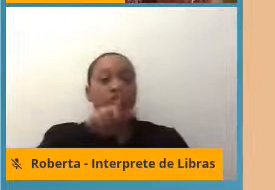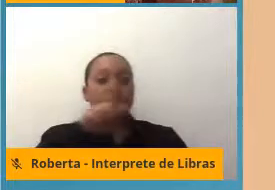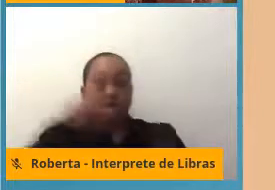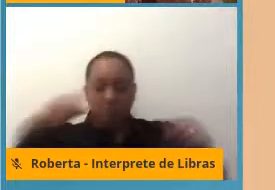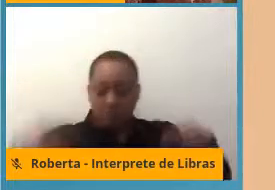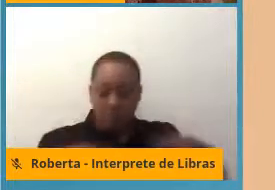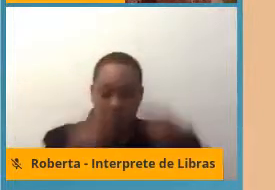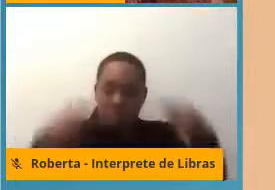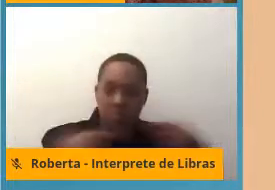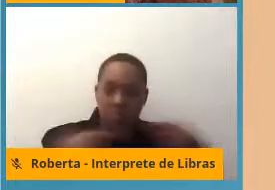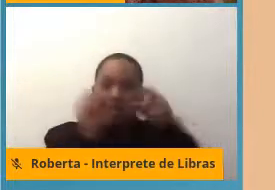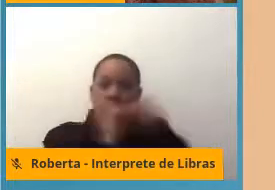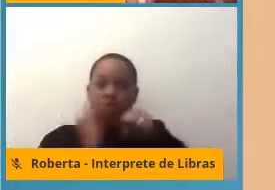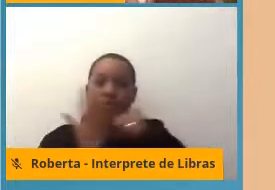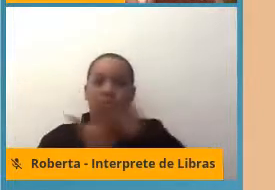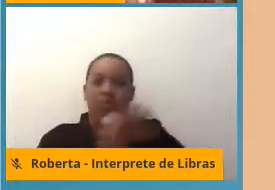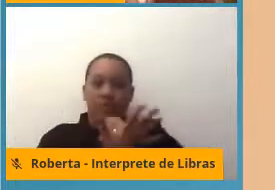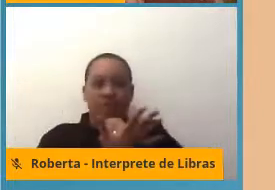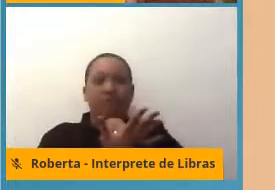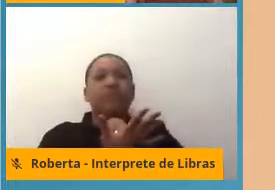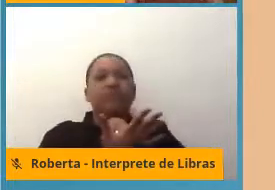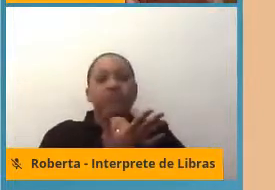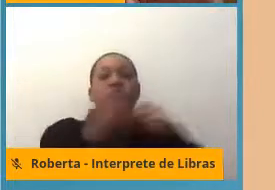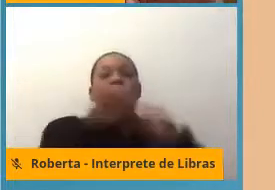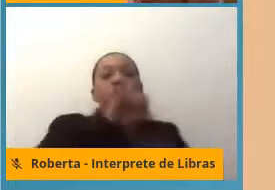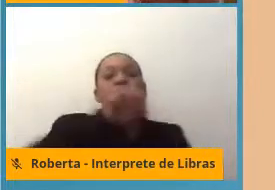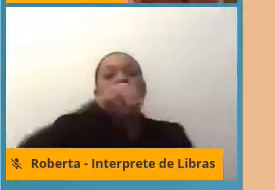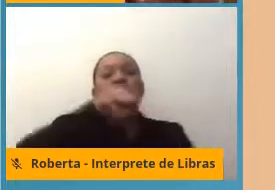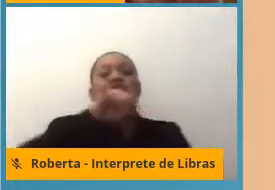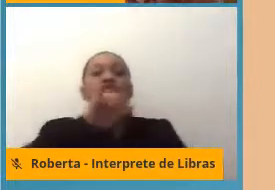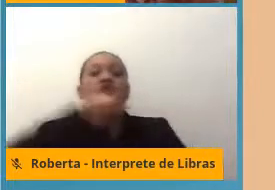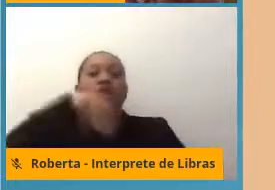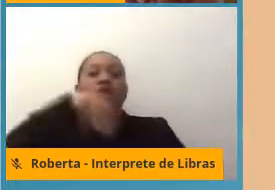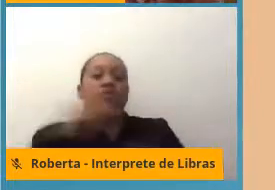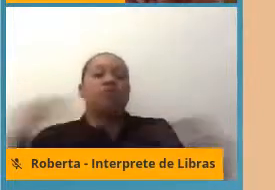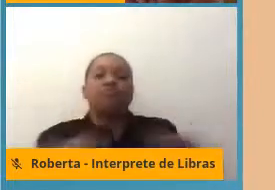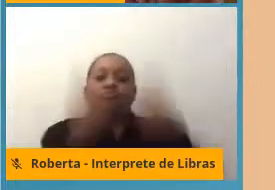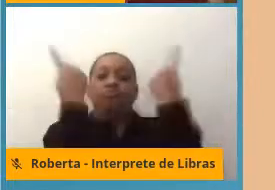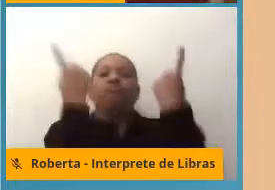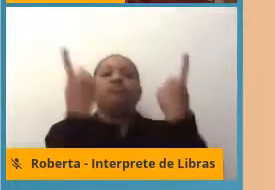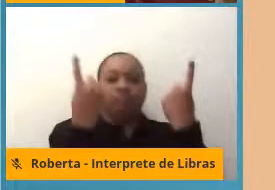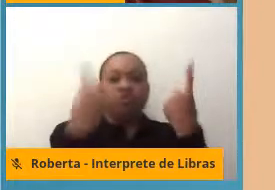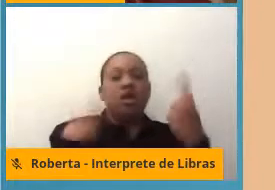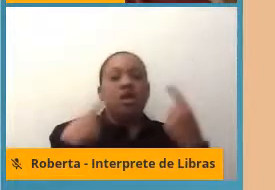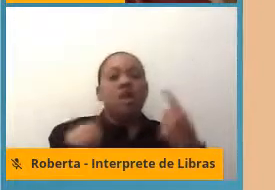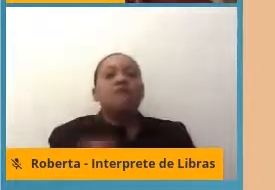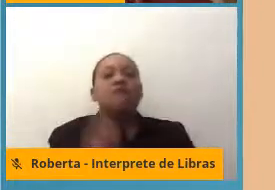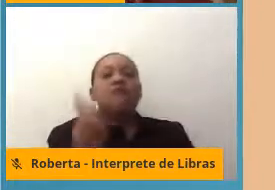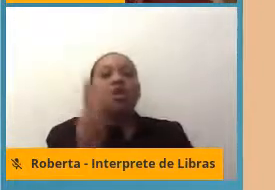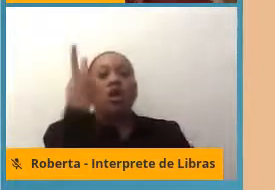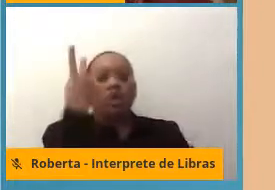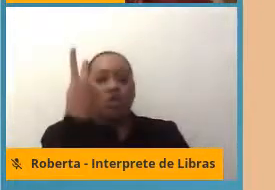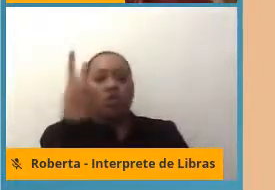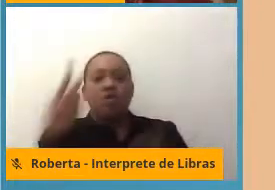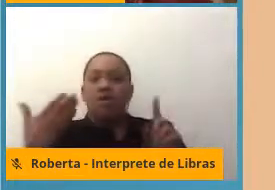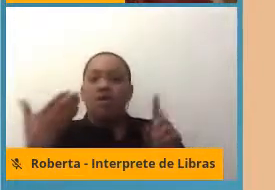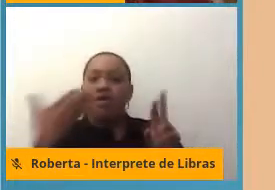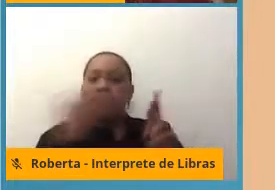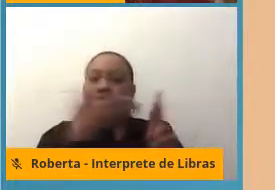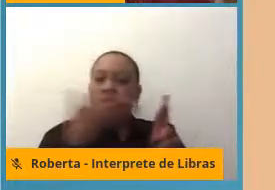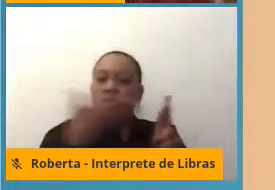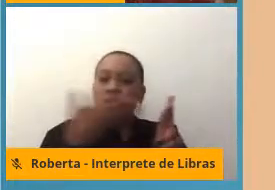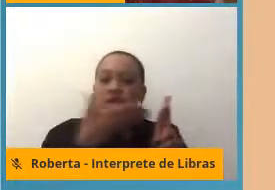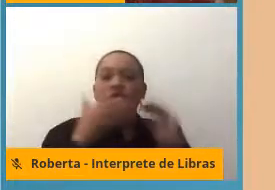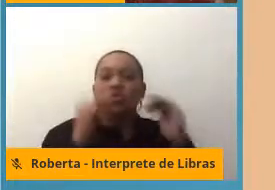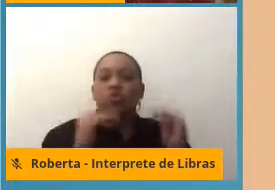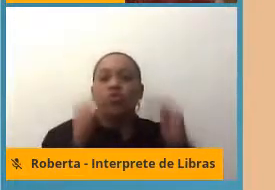e IgM específico. Então, esse teste aqui, ele está me dizendo, ó, valor de referência reagente é superior a 1,1, nesse